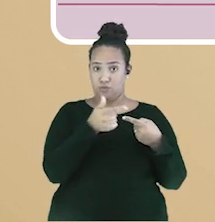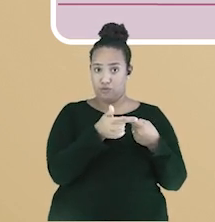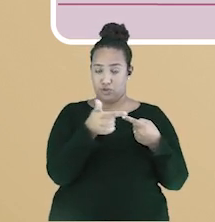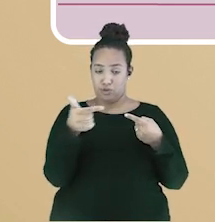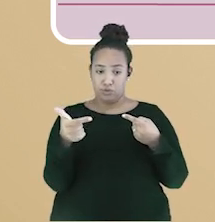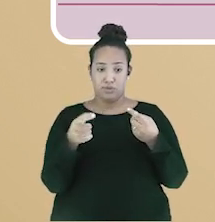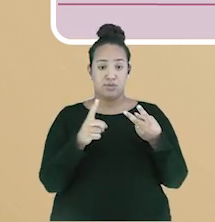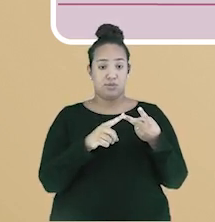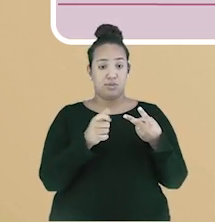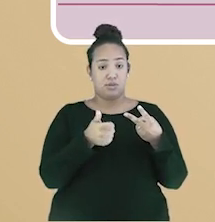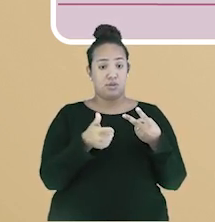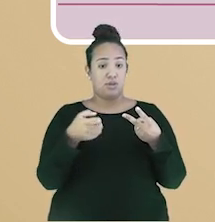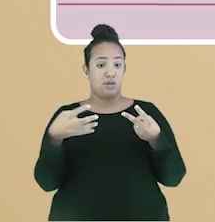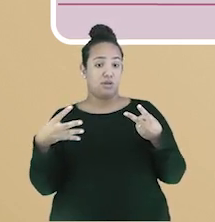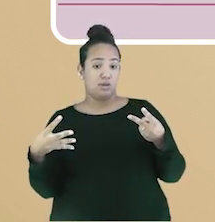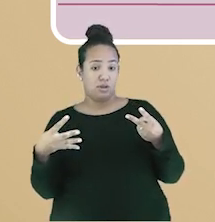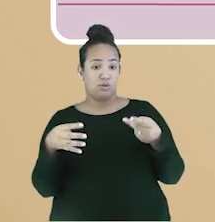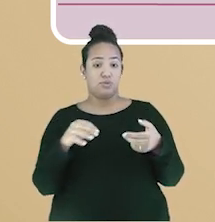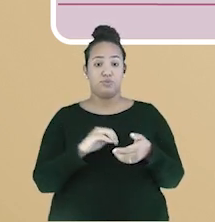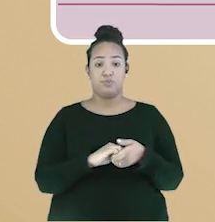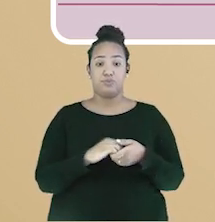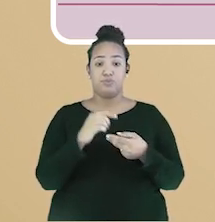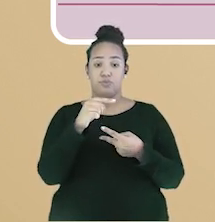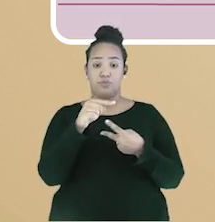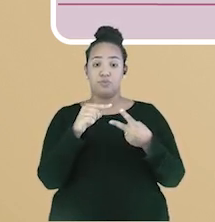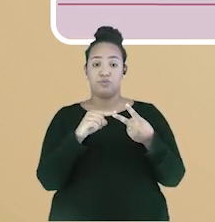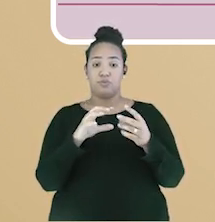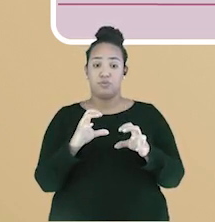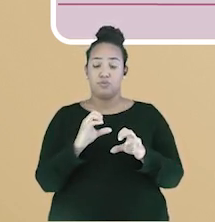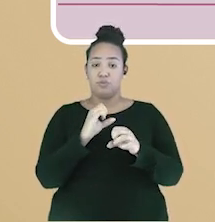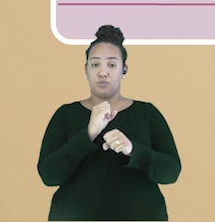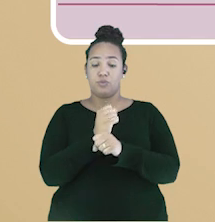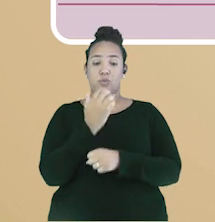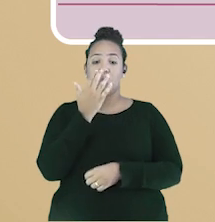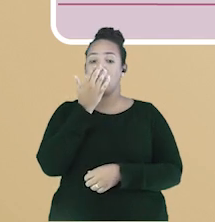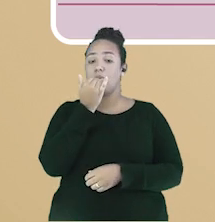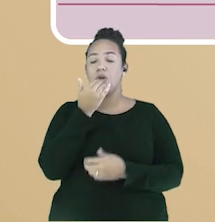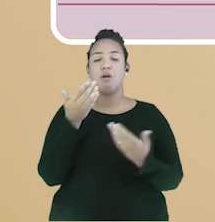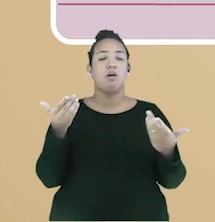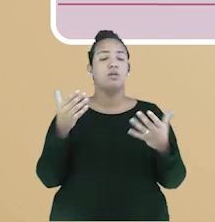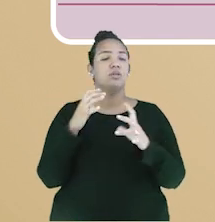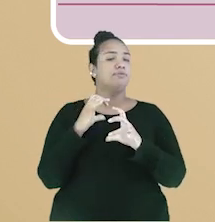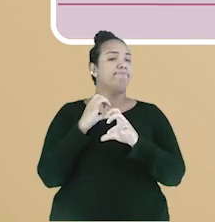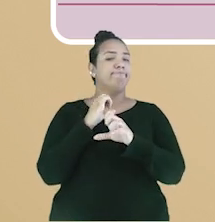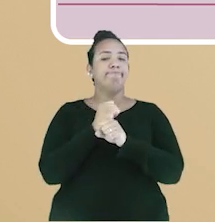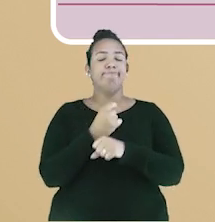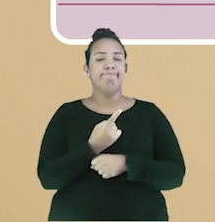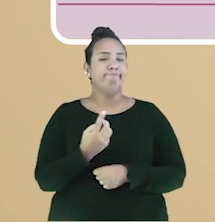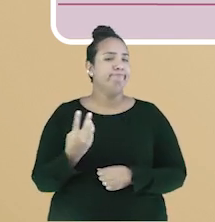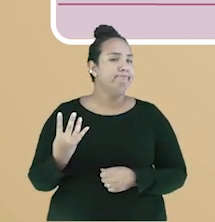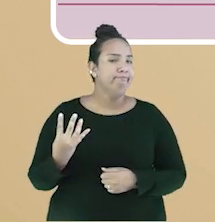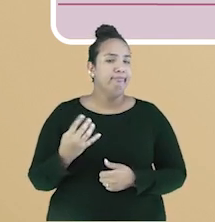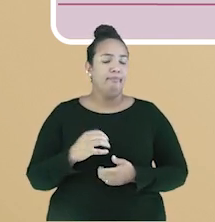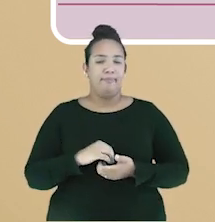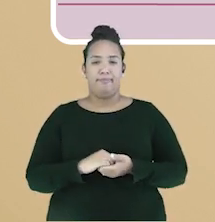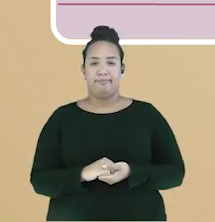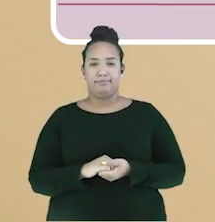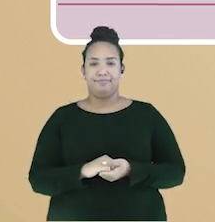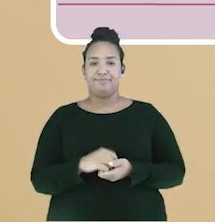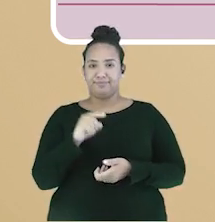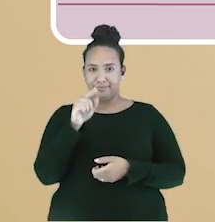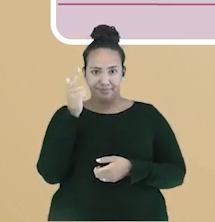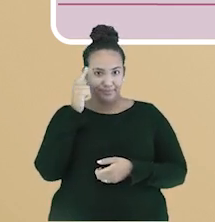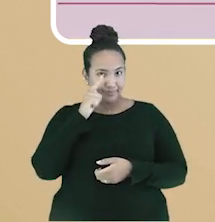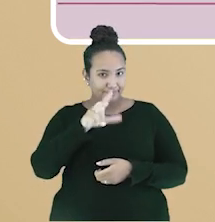14. Eles juntaram salgadinhos para comer. Quantos salgadinhos eles tinham ao todo? Você consegue